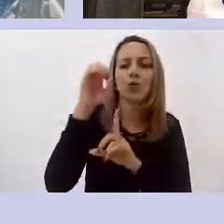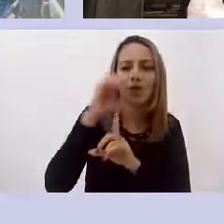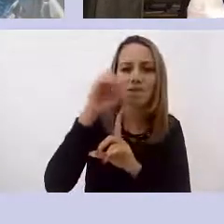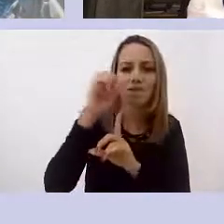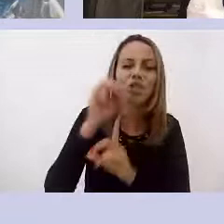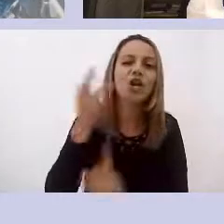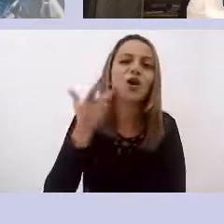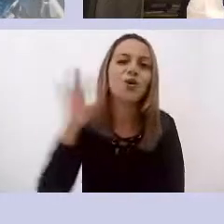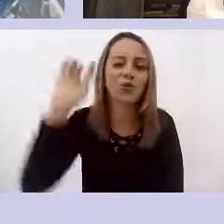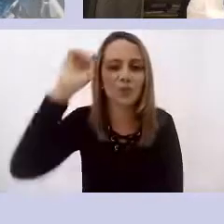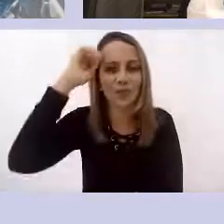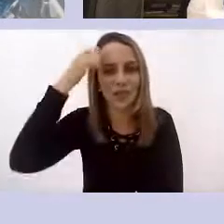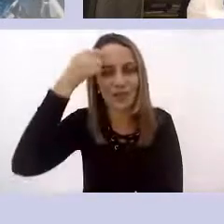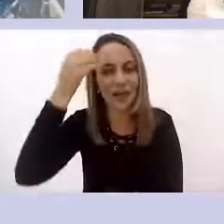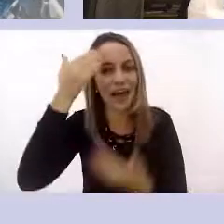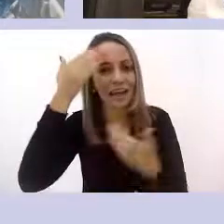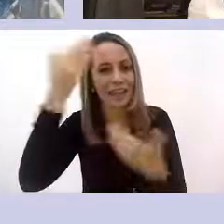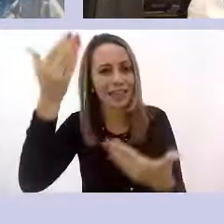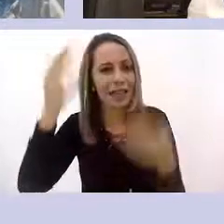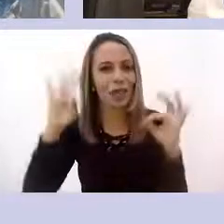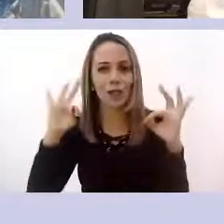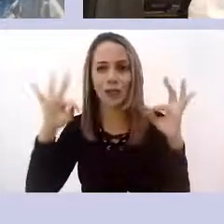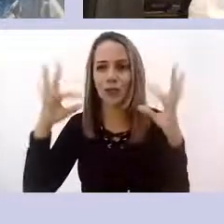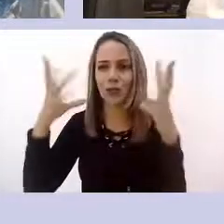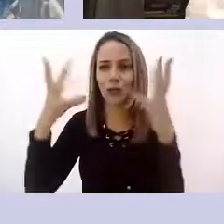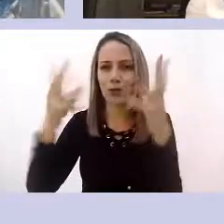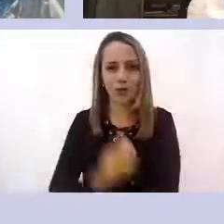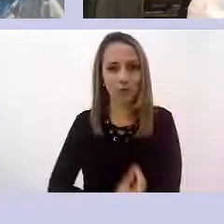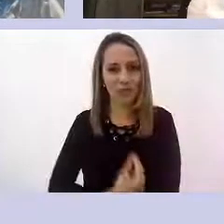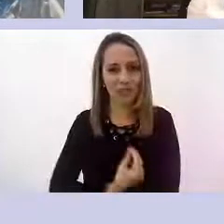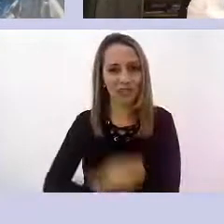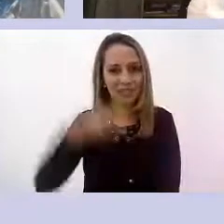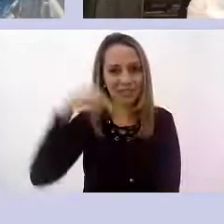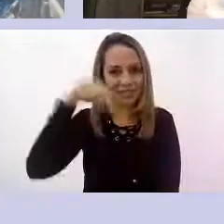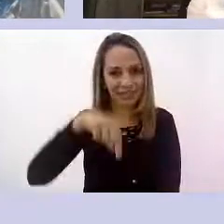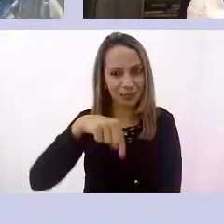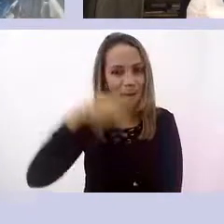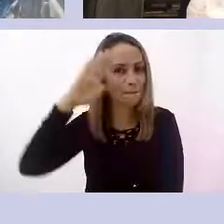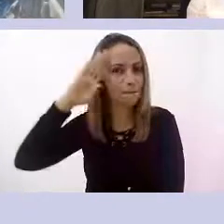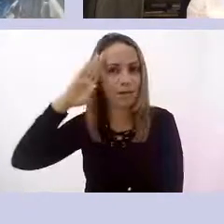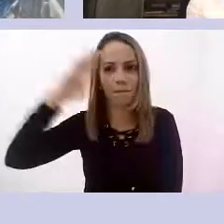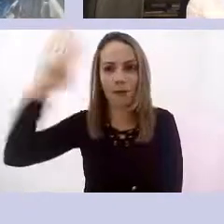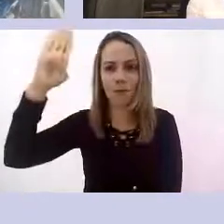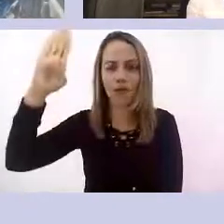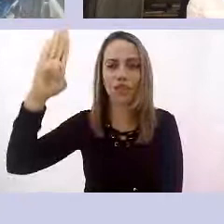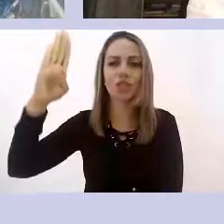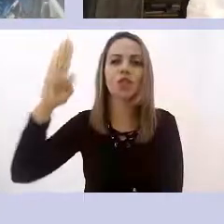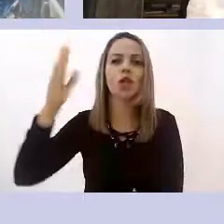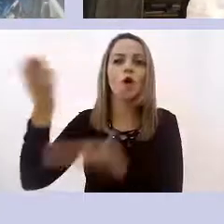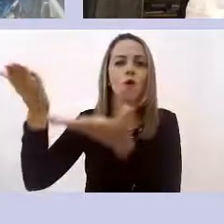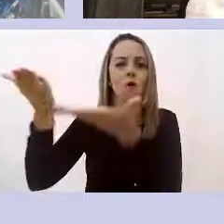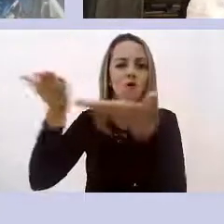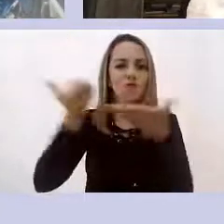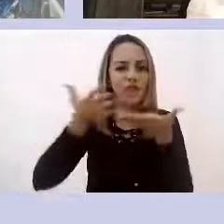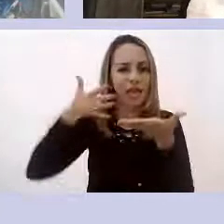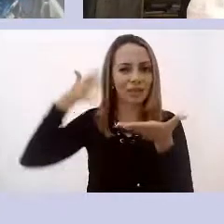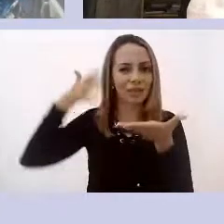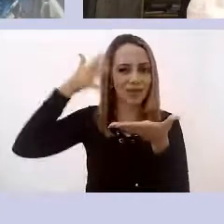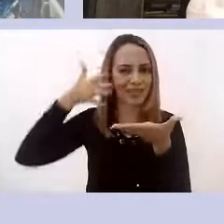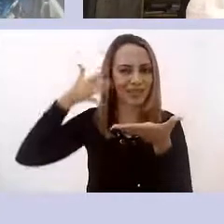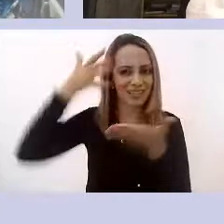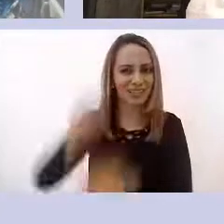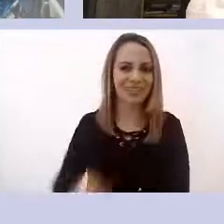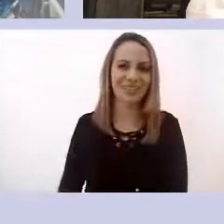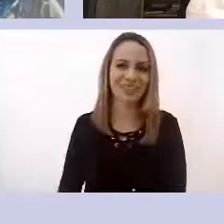a participação de todos, né, principalmente os convidados externos. Agradecer imensamente em nome do